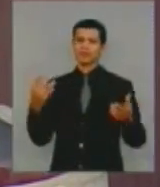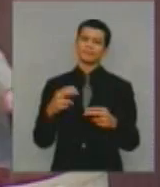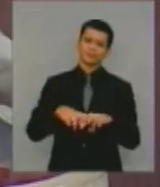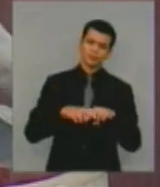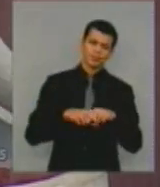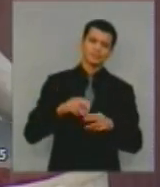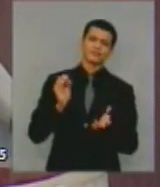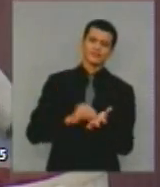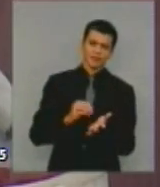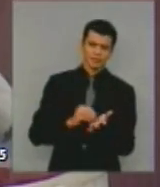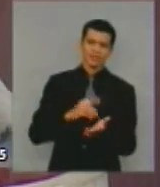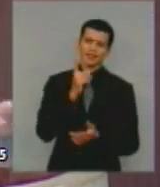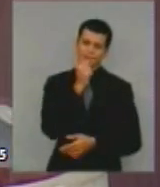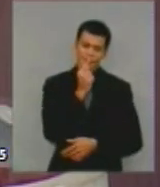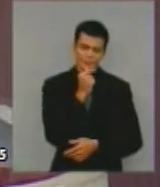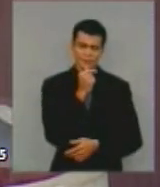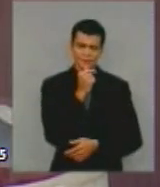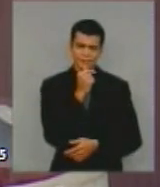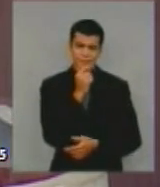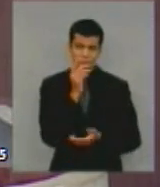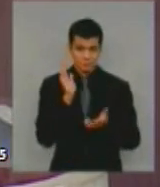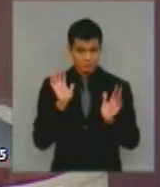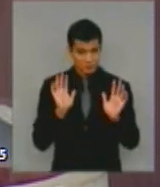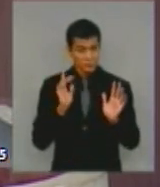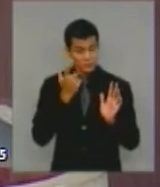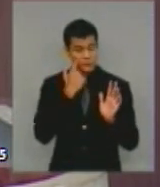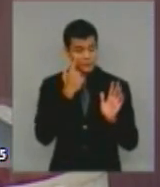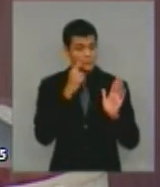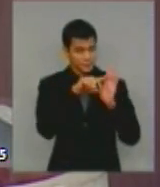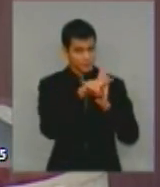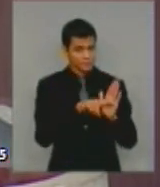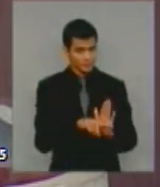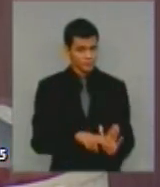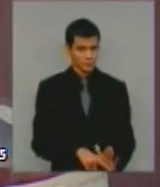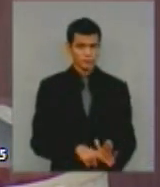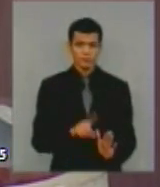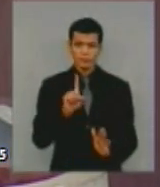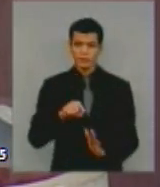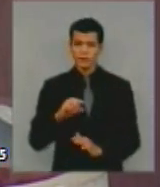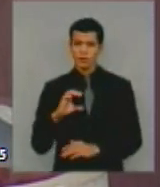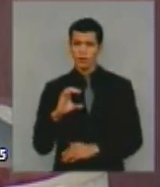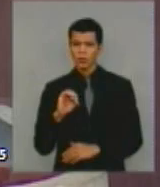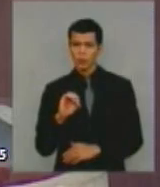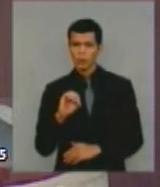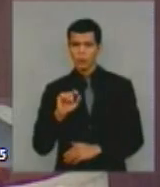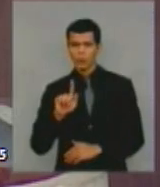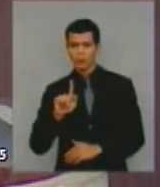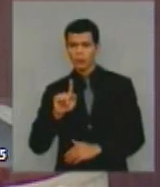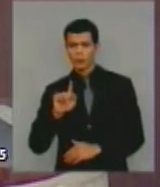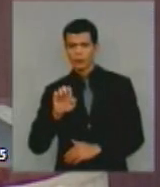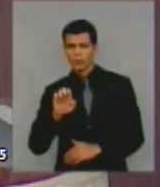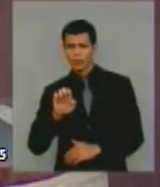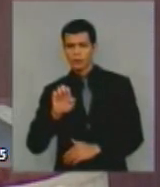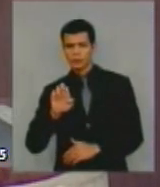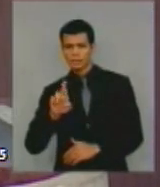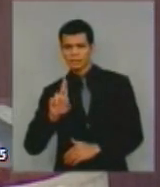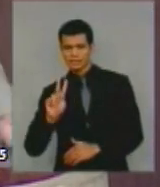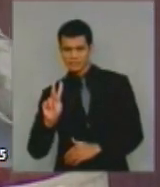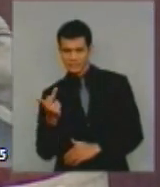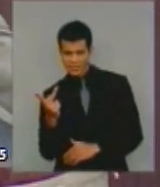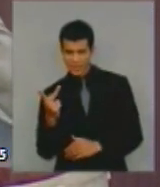outorgada pela COGER. Aí a gente vê que o abastecimento